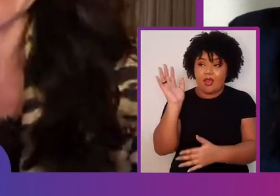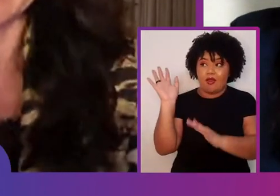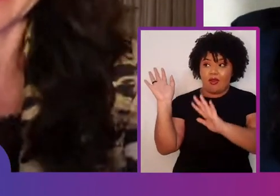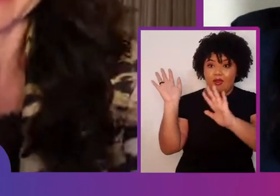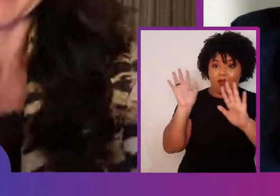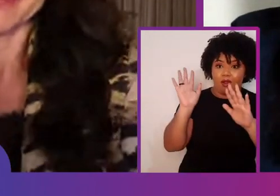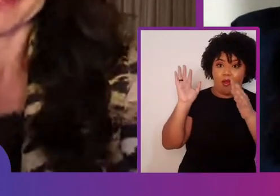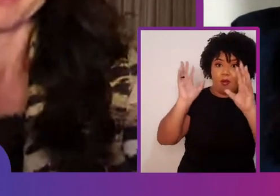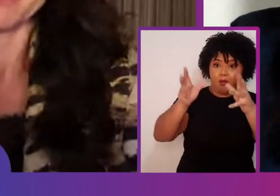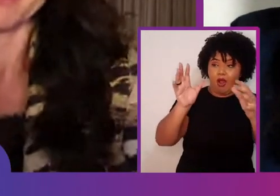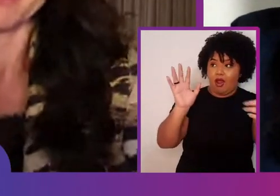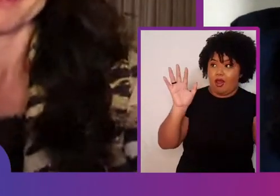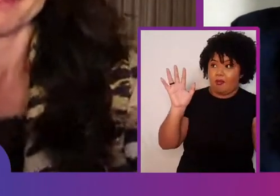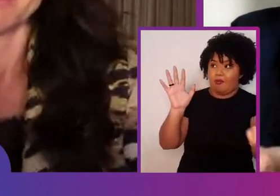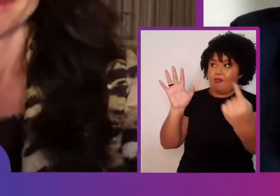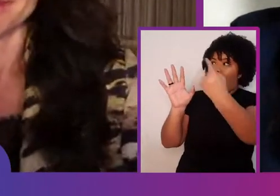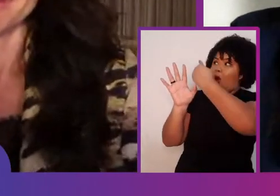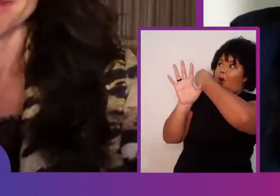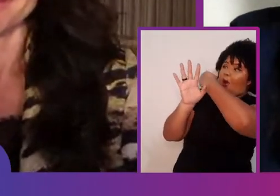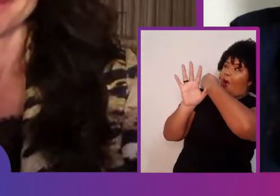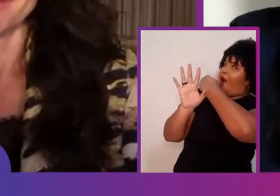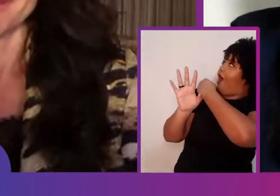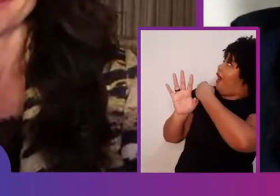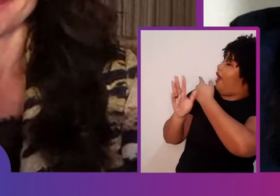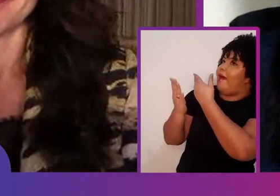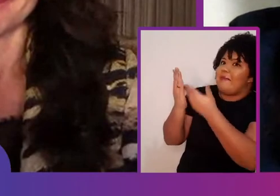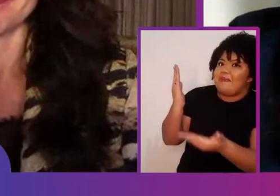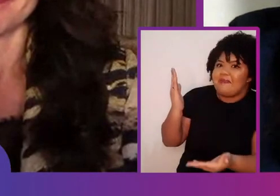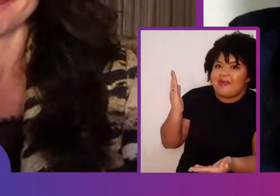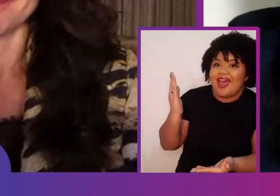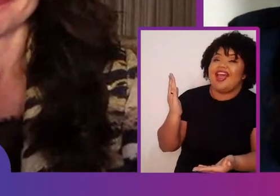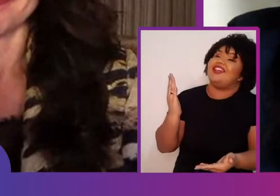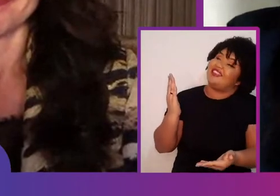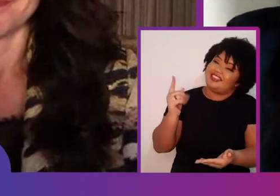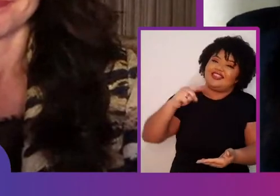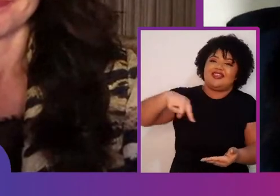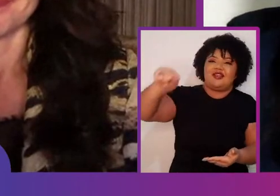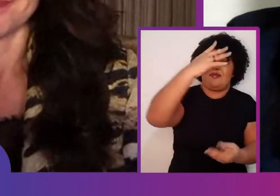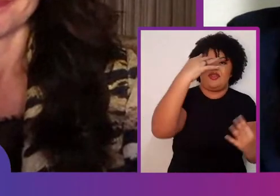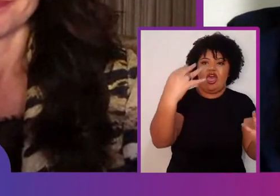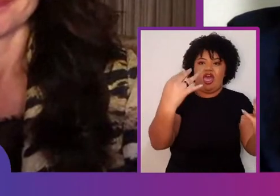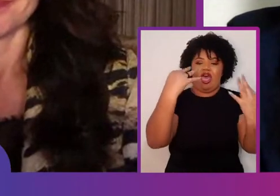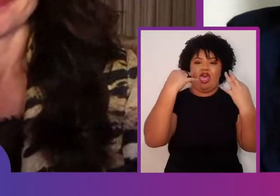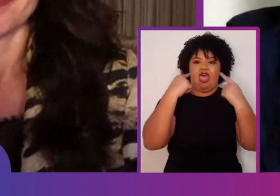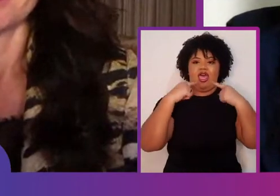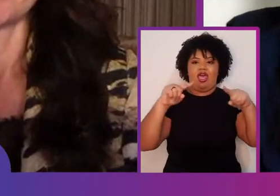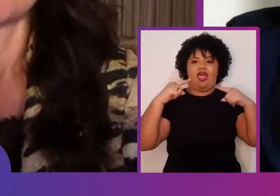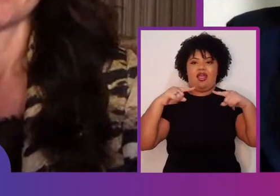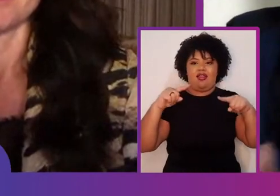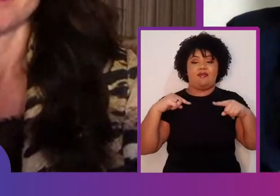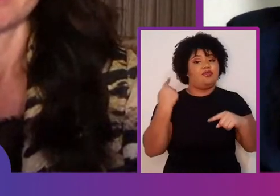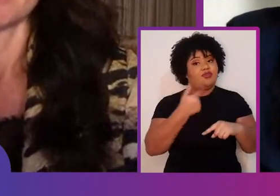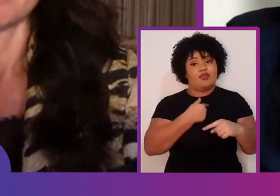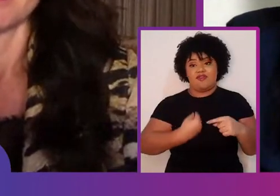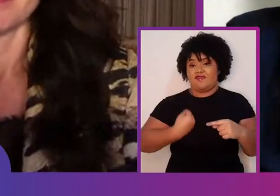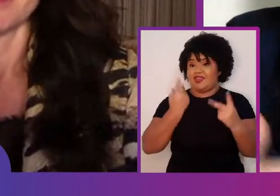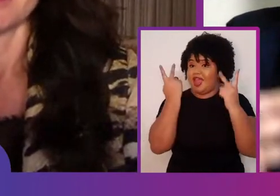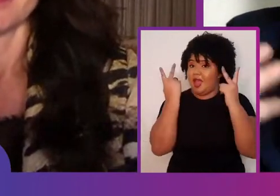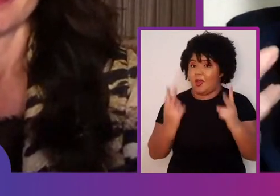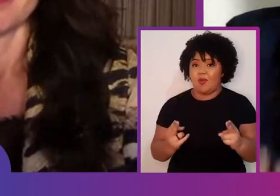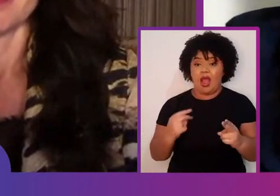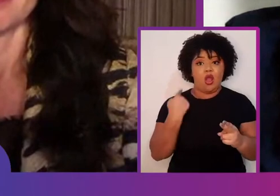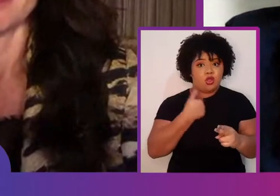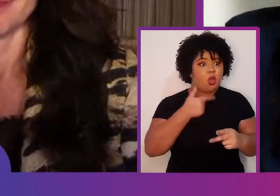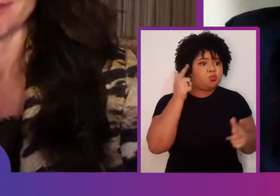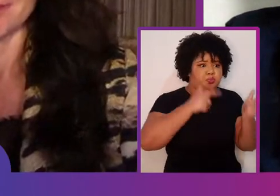mundo vai ficar sabendo. Né? Então a gente vive vida de goleiro nas organizações, nas famílias, nas